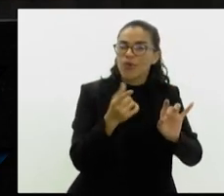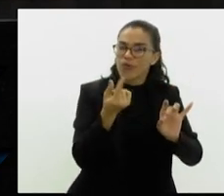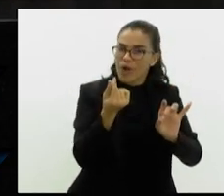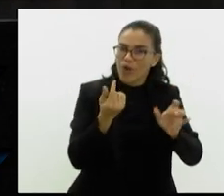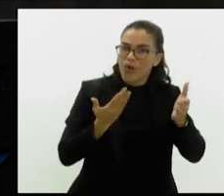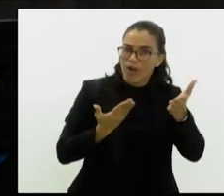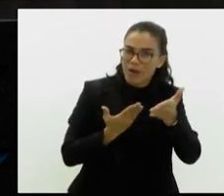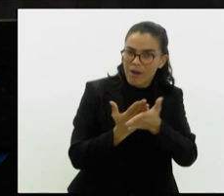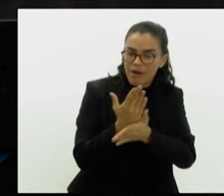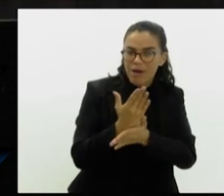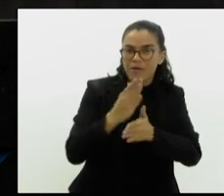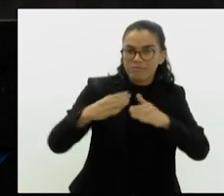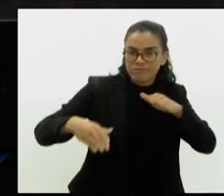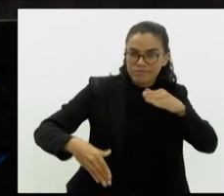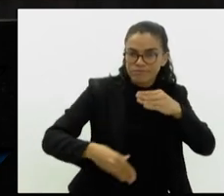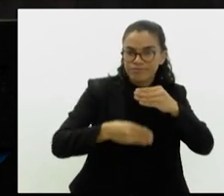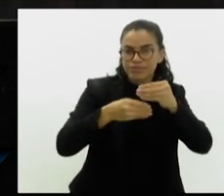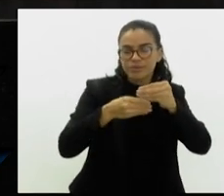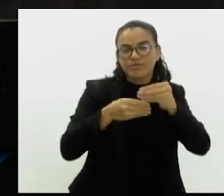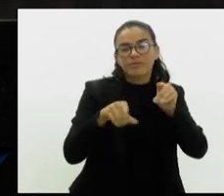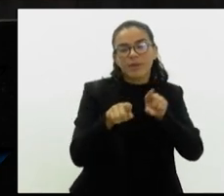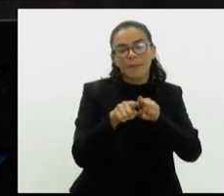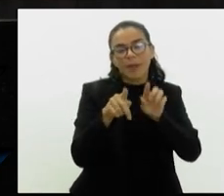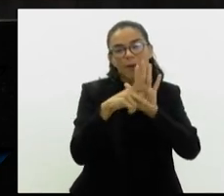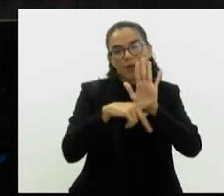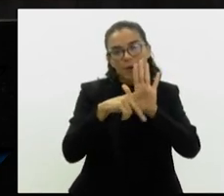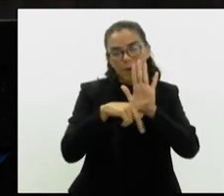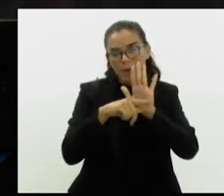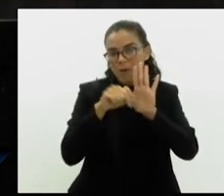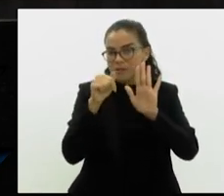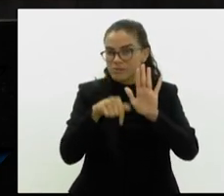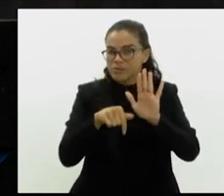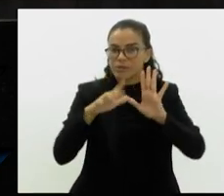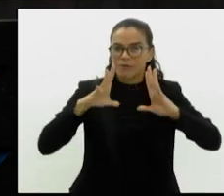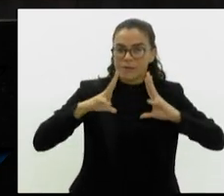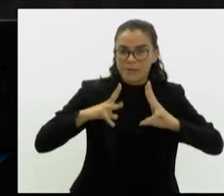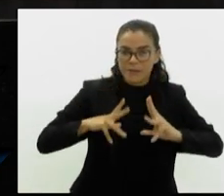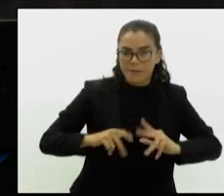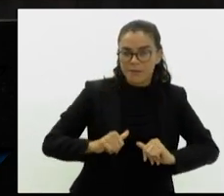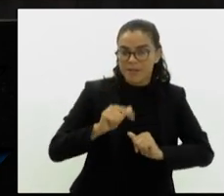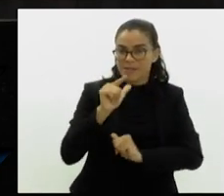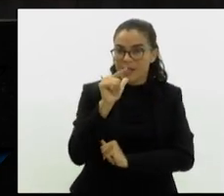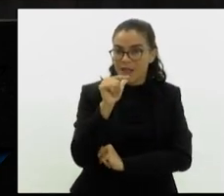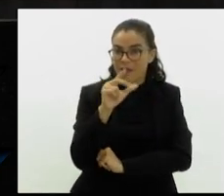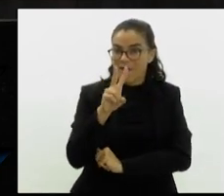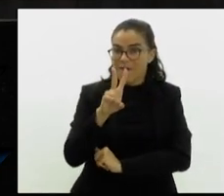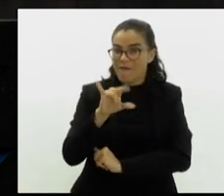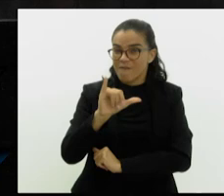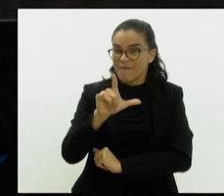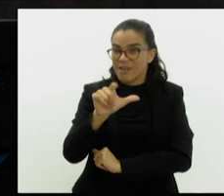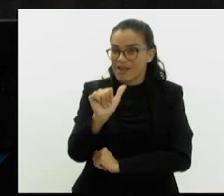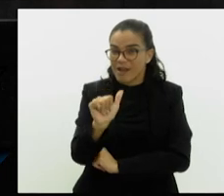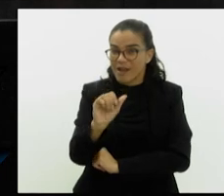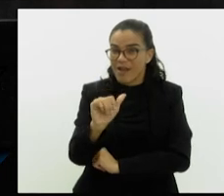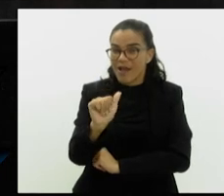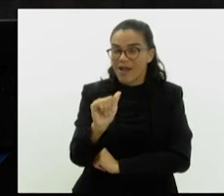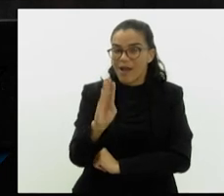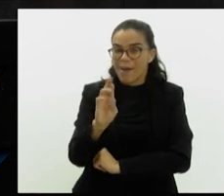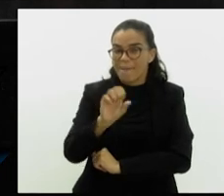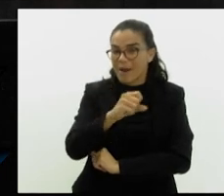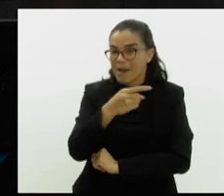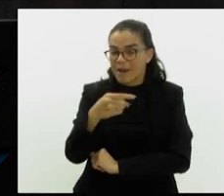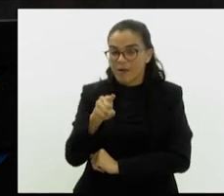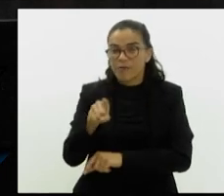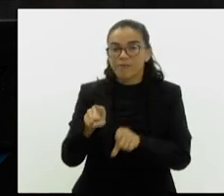aprovado e este projeto então de saneamento da Vila do Abraão e do saco